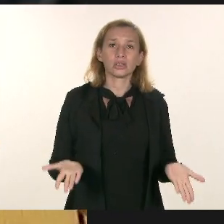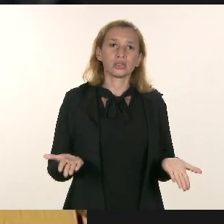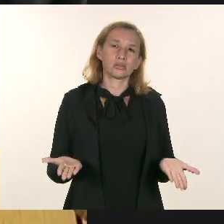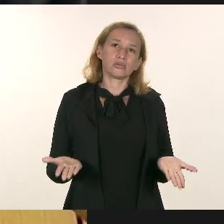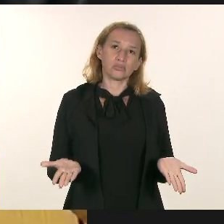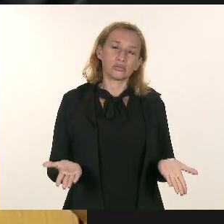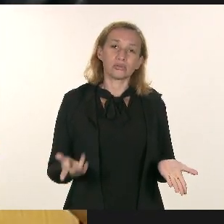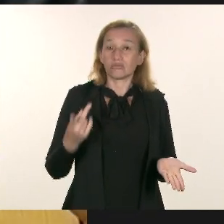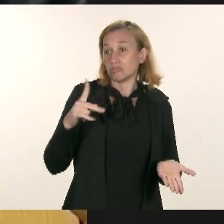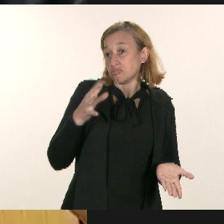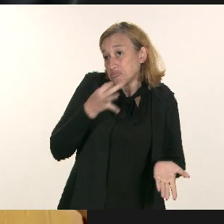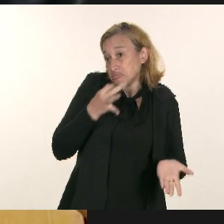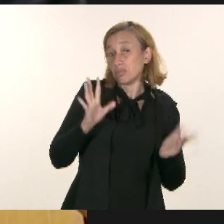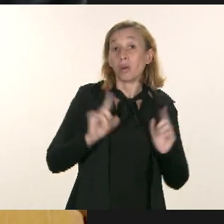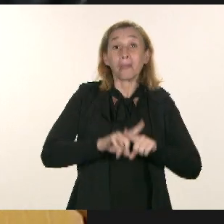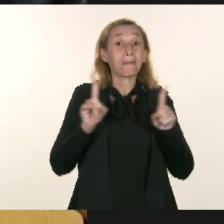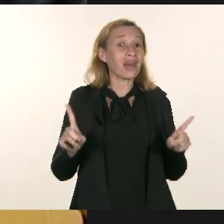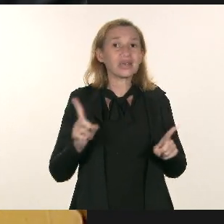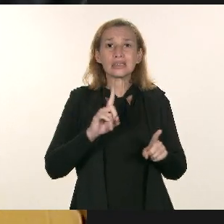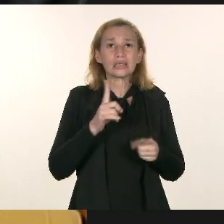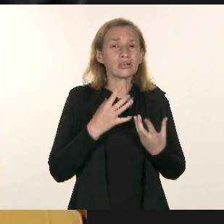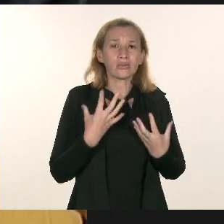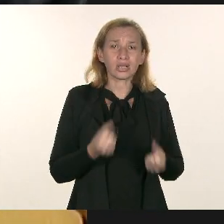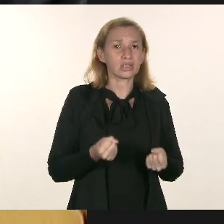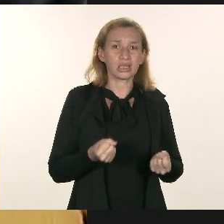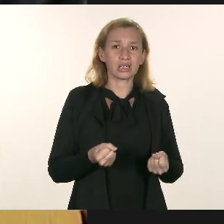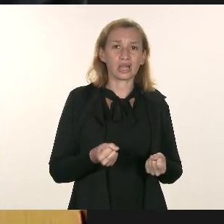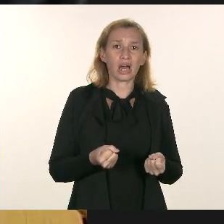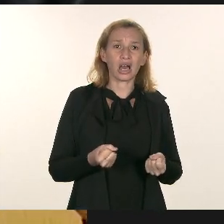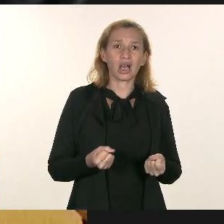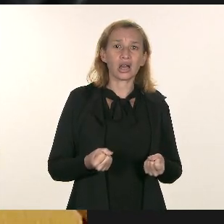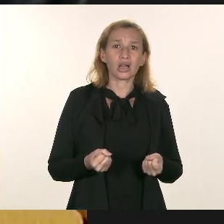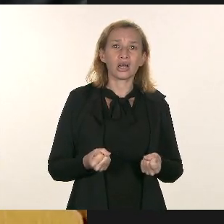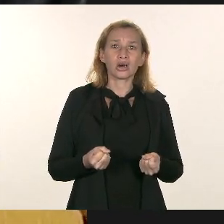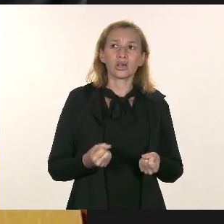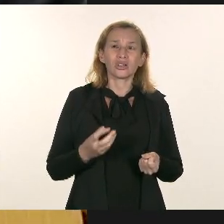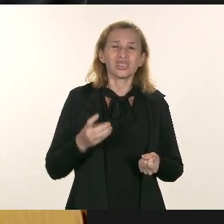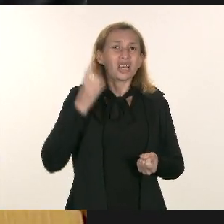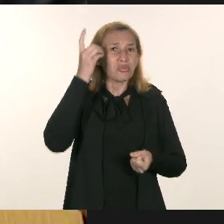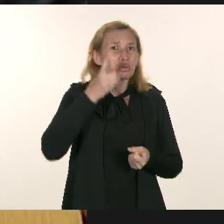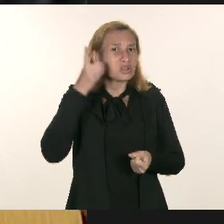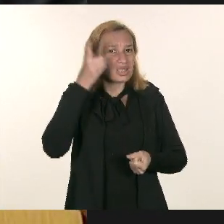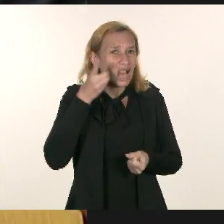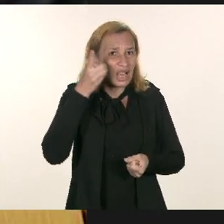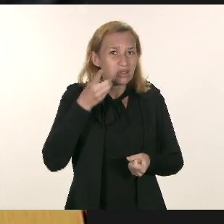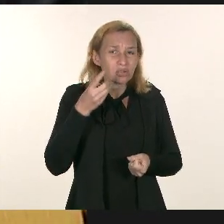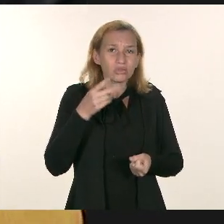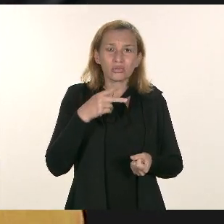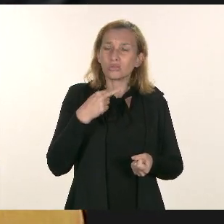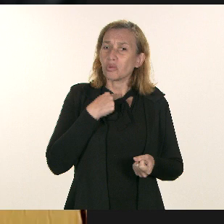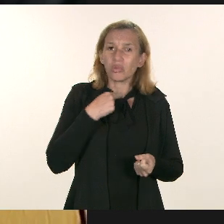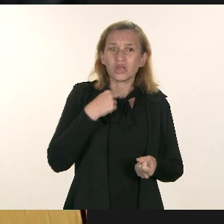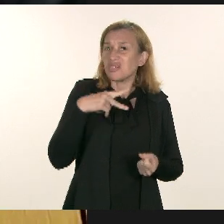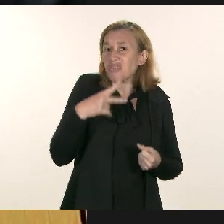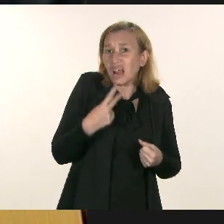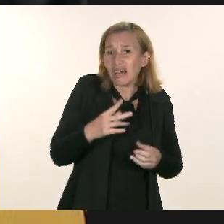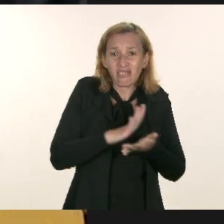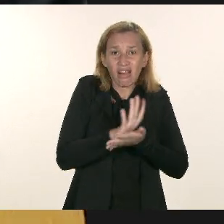que seja essa opinião. Mas é inaceitável que parlamentares fiquem sujeitos a esse tipo de